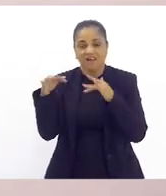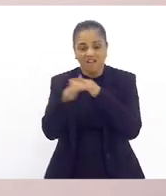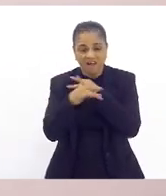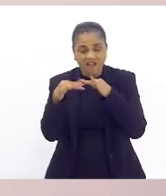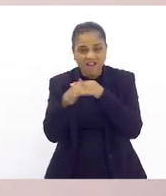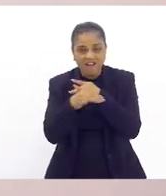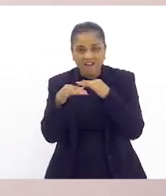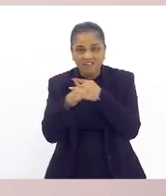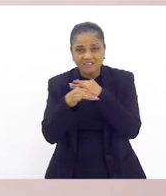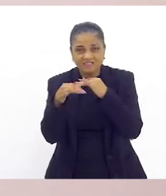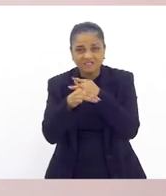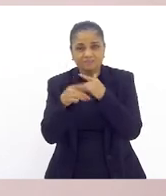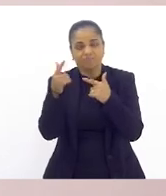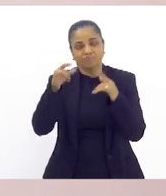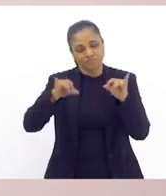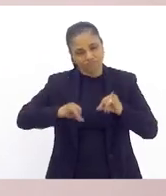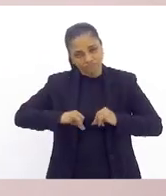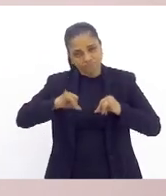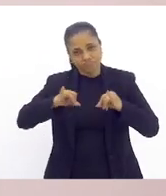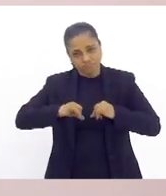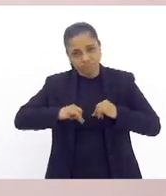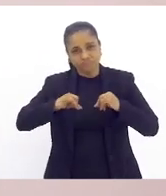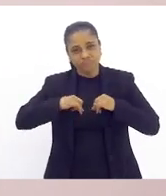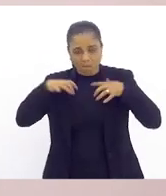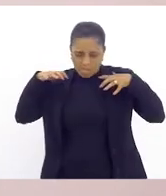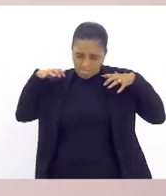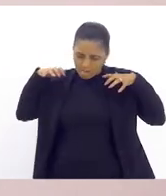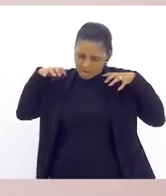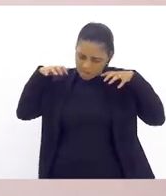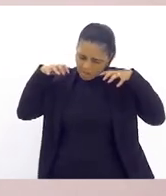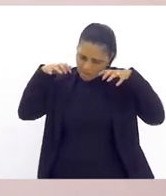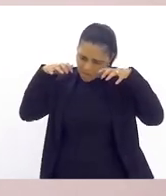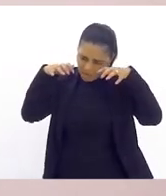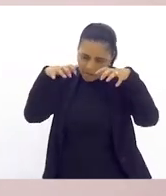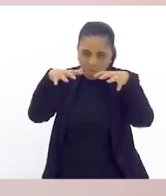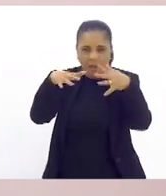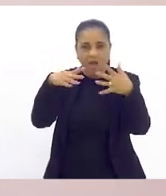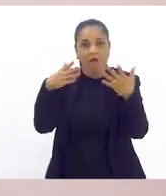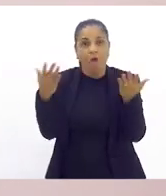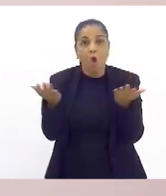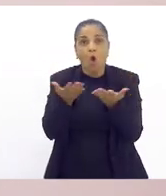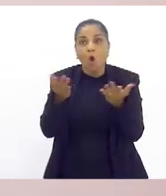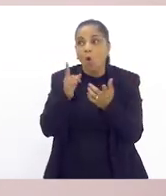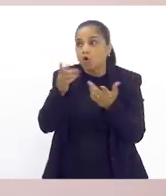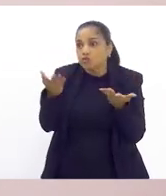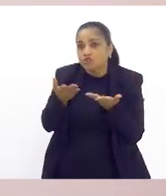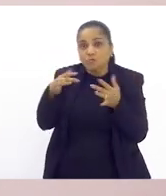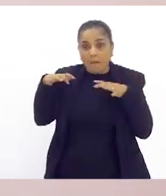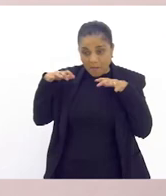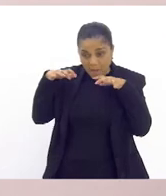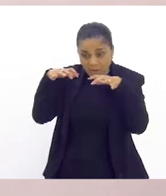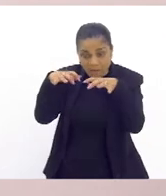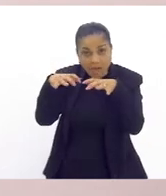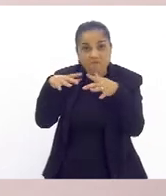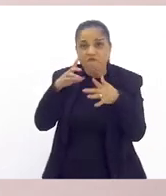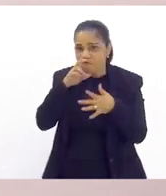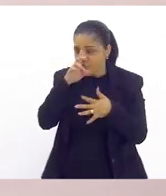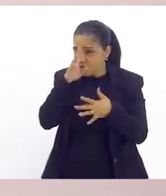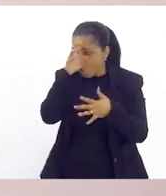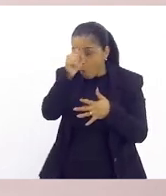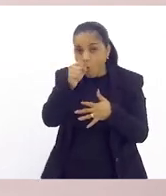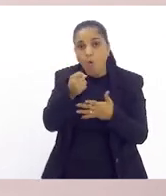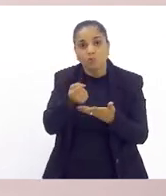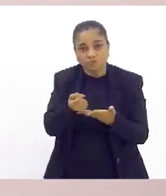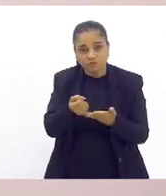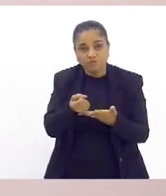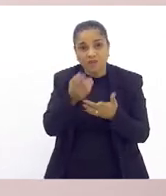assolada com essa forte chuvas de final de ano hoje mesmo que é uma tempestade lá entendeu nós estamos em